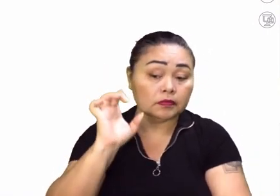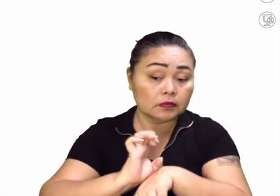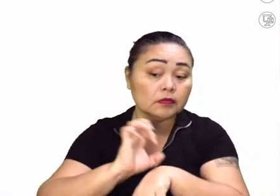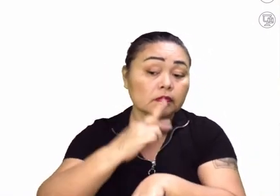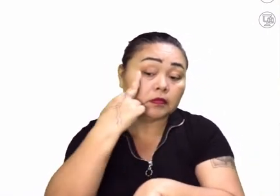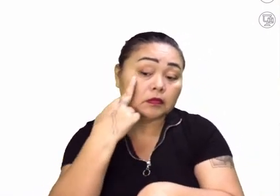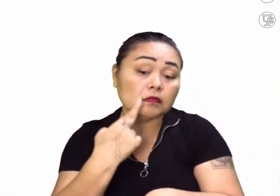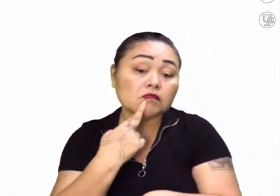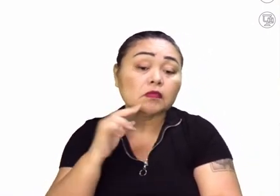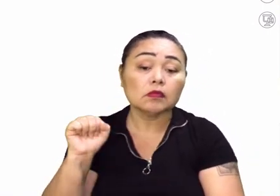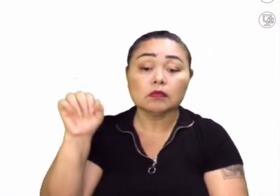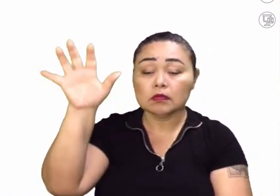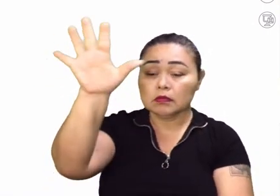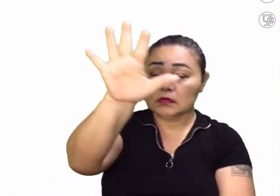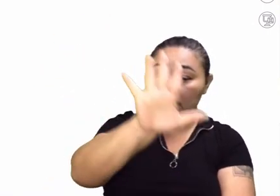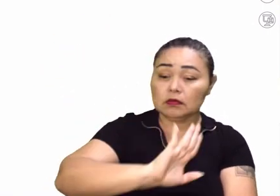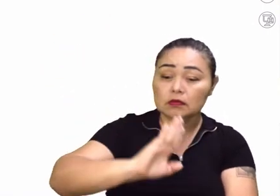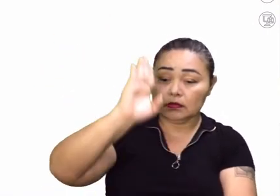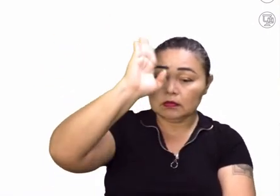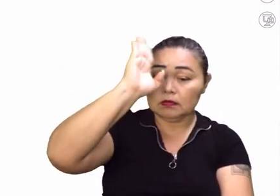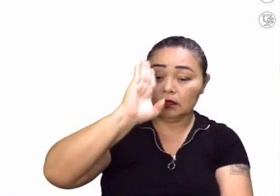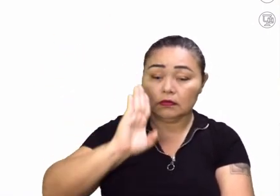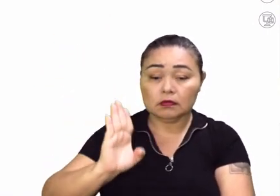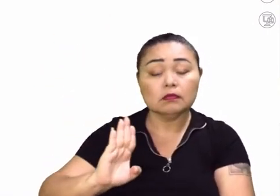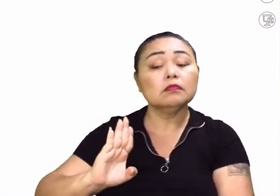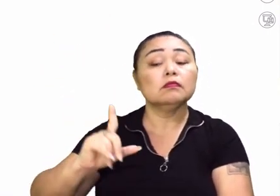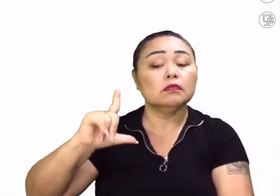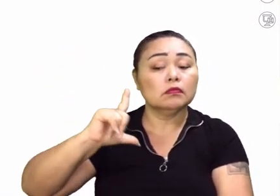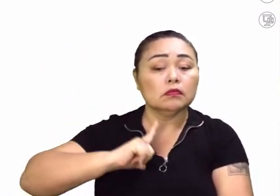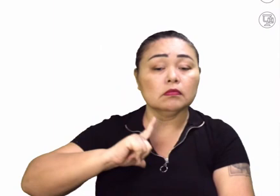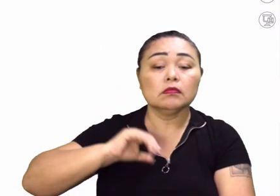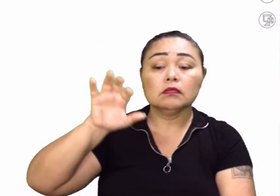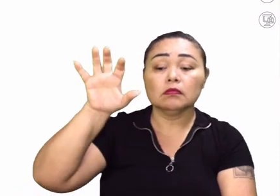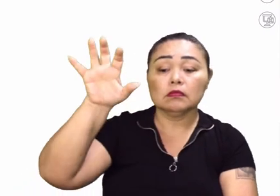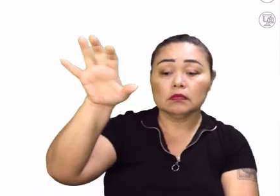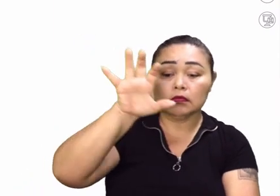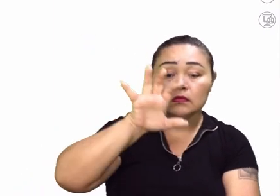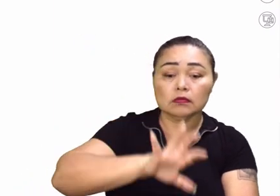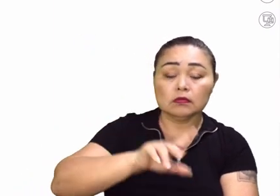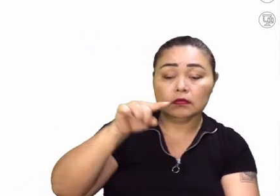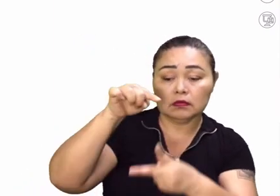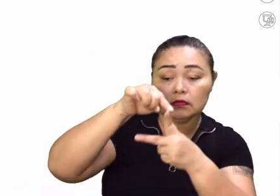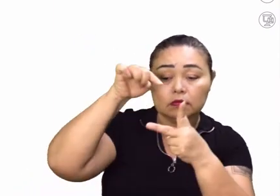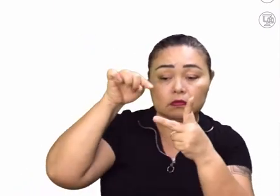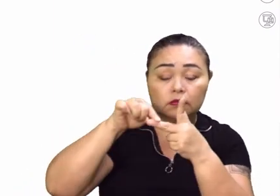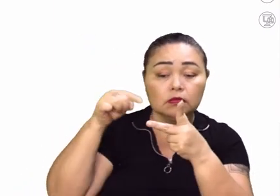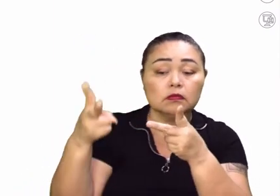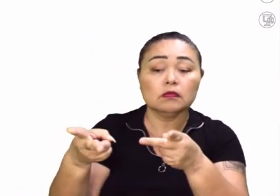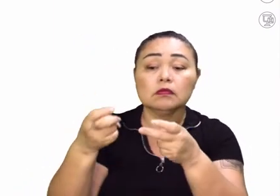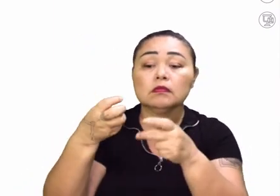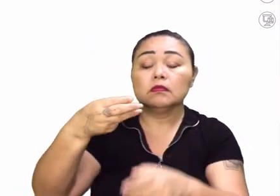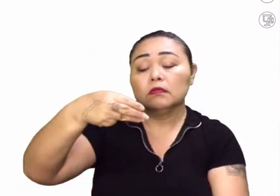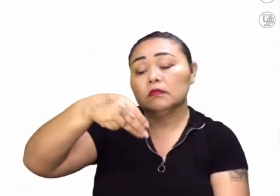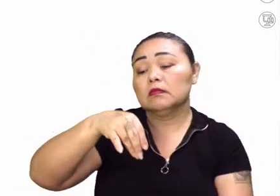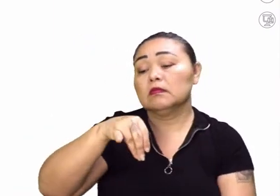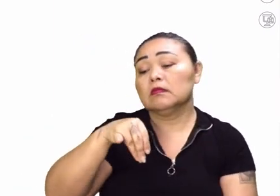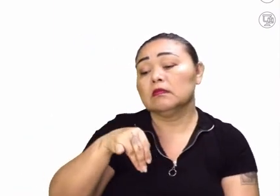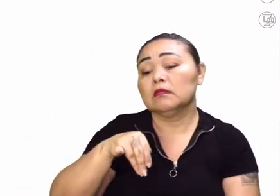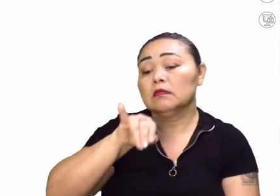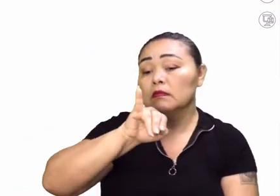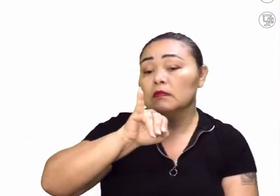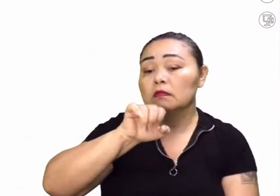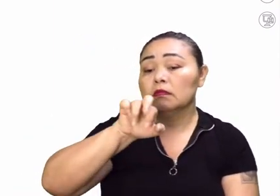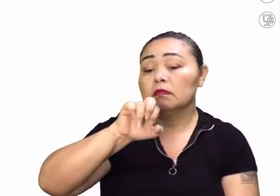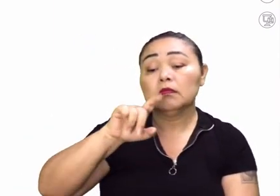Panorama nacional e no Brasil a gente tem duas áreas destaque quando a gente fala dos recursos minerais uma